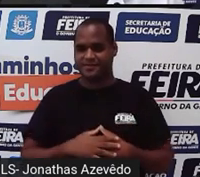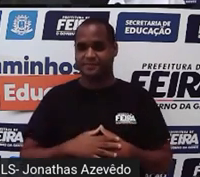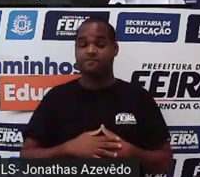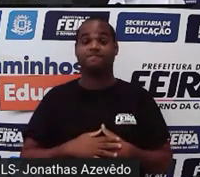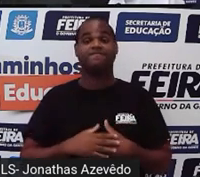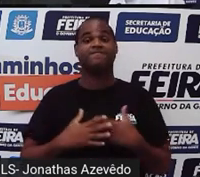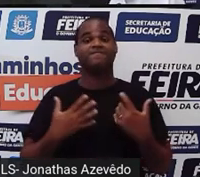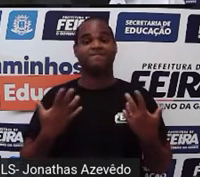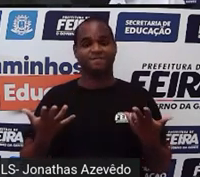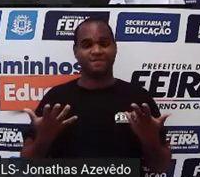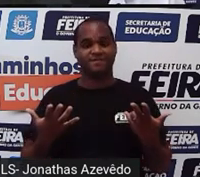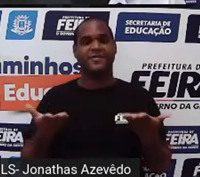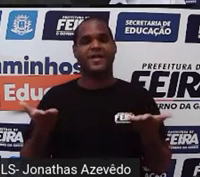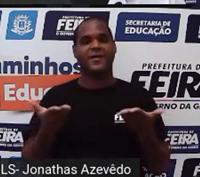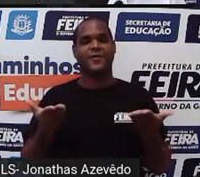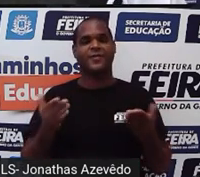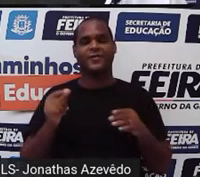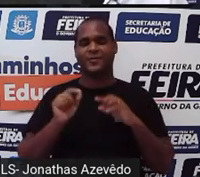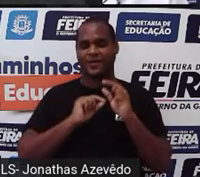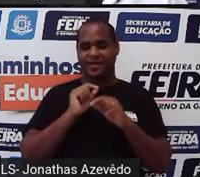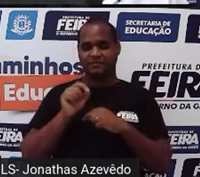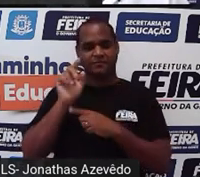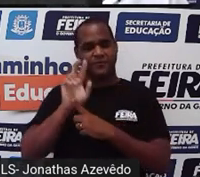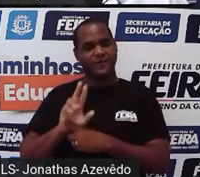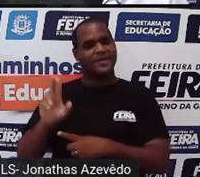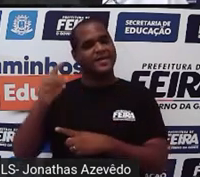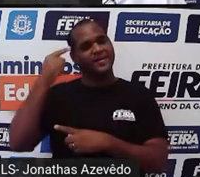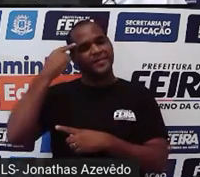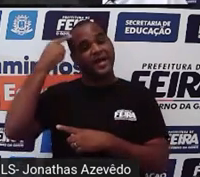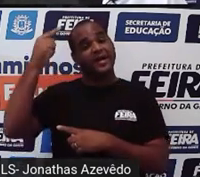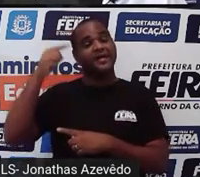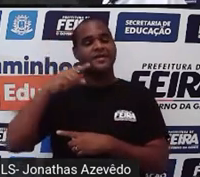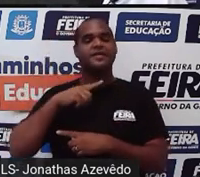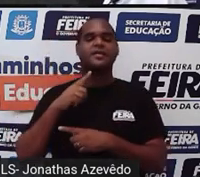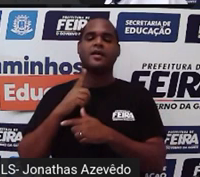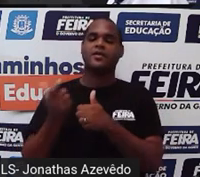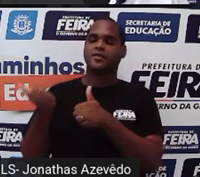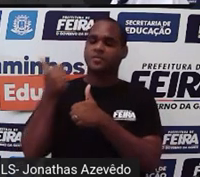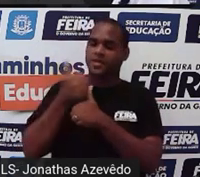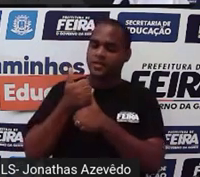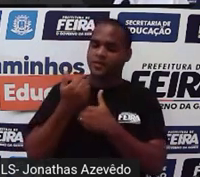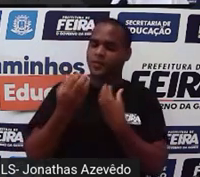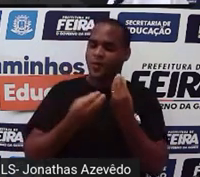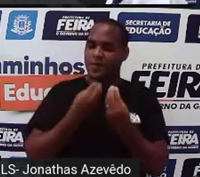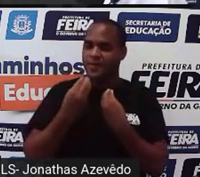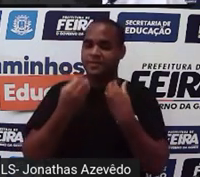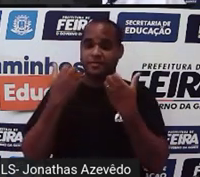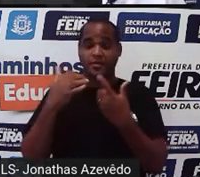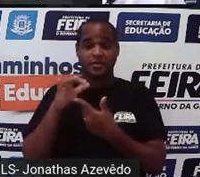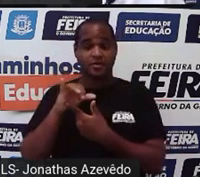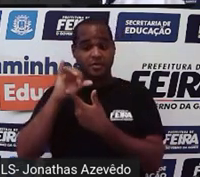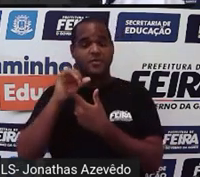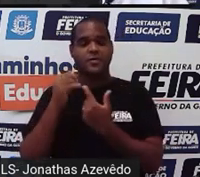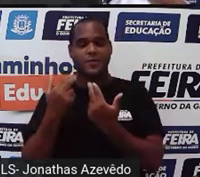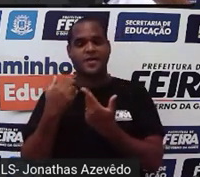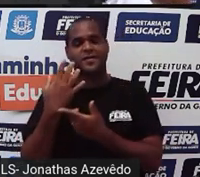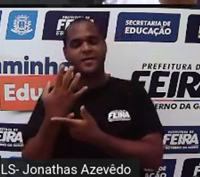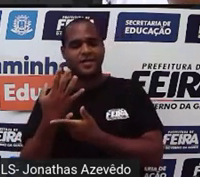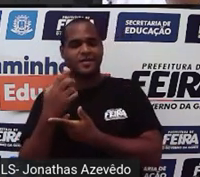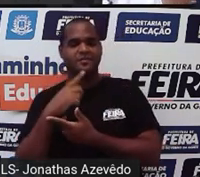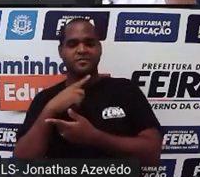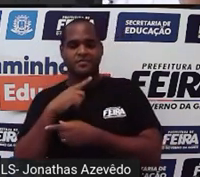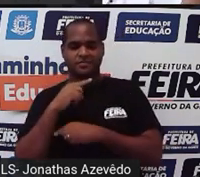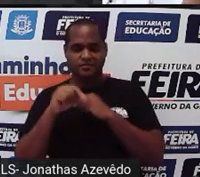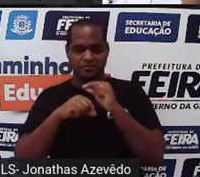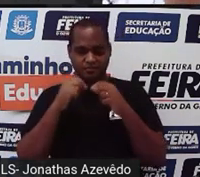aí aqui agora eu uso aquela mesma ideia que eu já usei na substituição esse Y = 4 eu